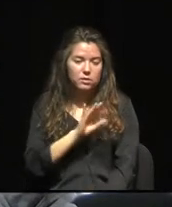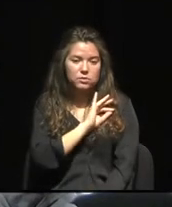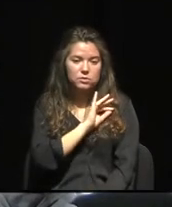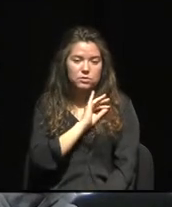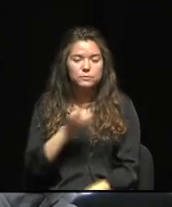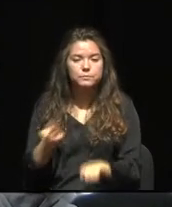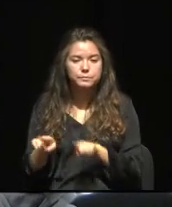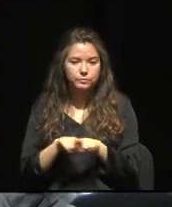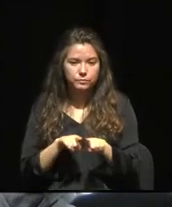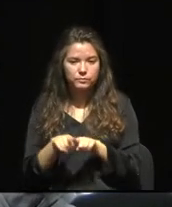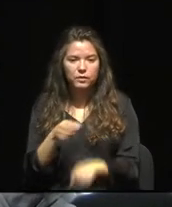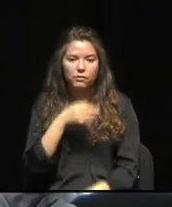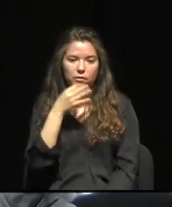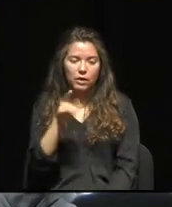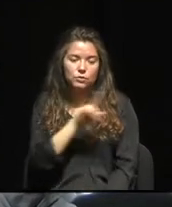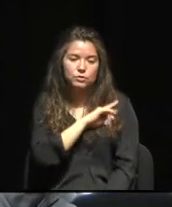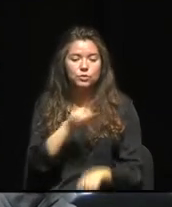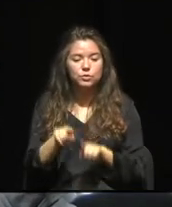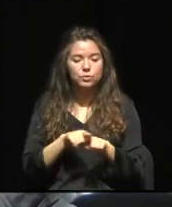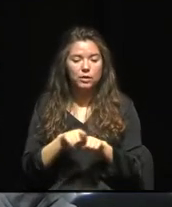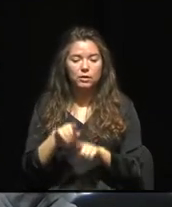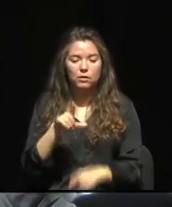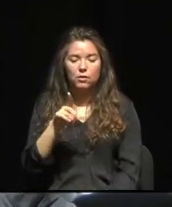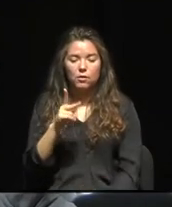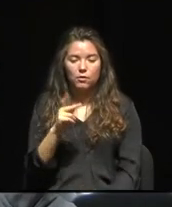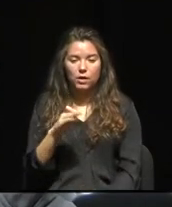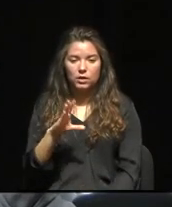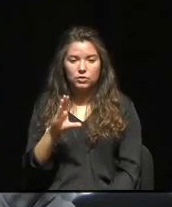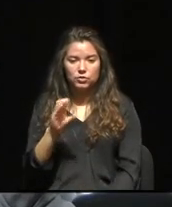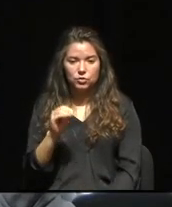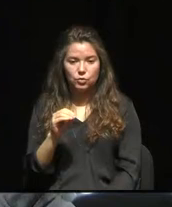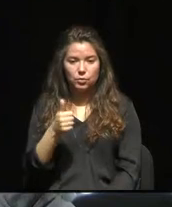a palavra senhor Deputado Vasco barata do bloco de